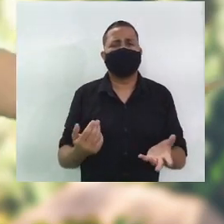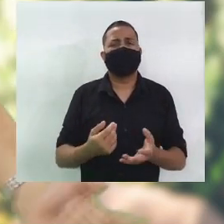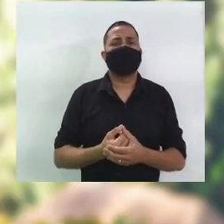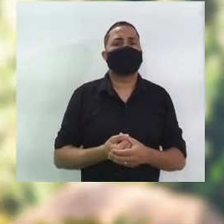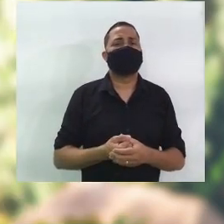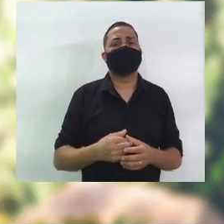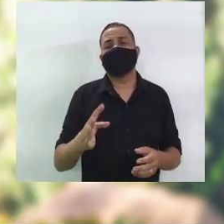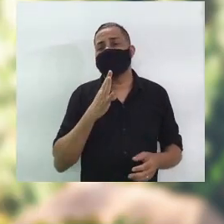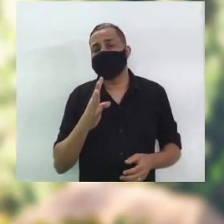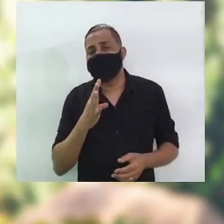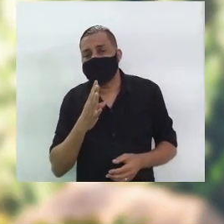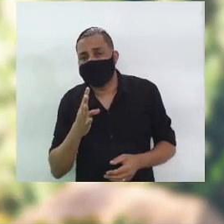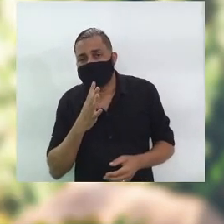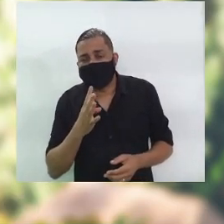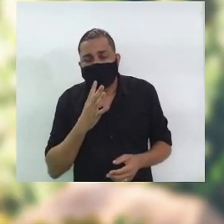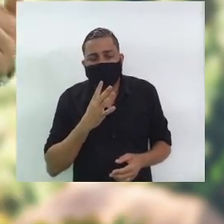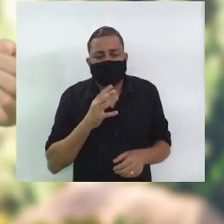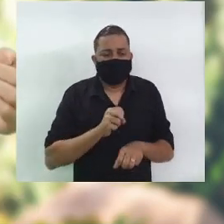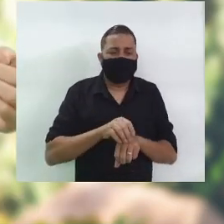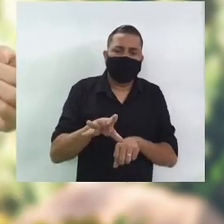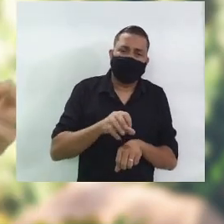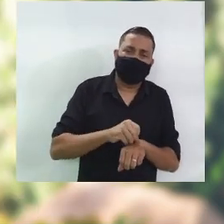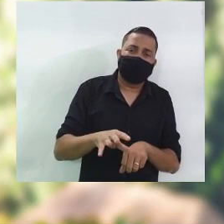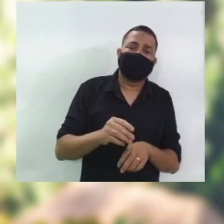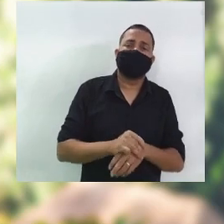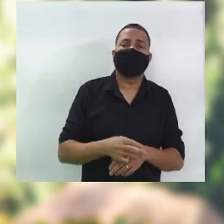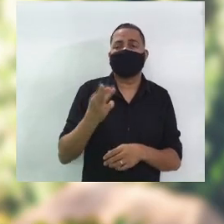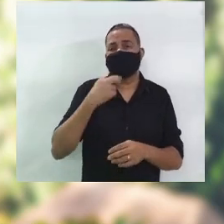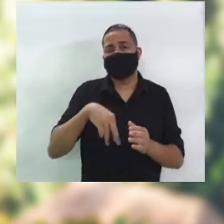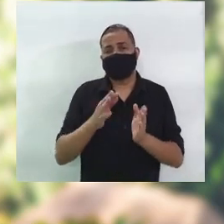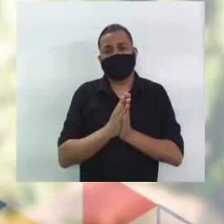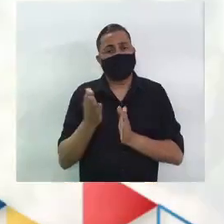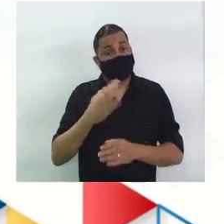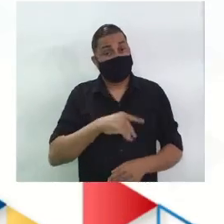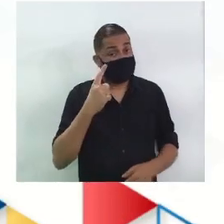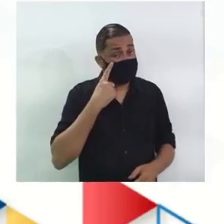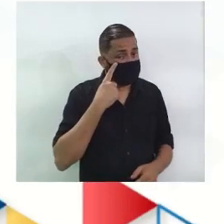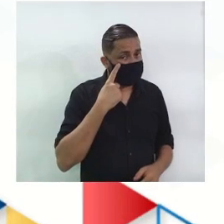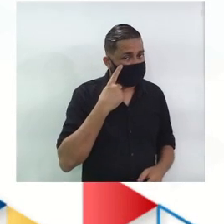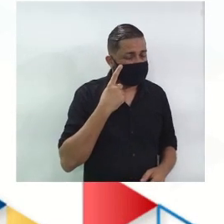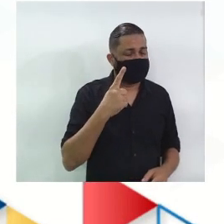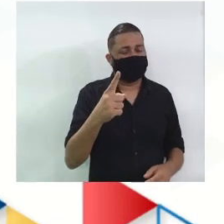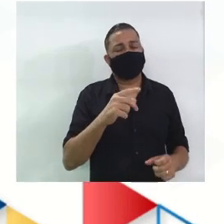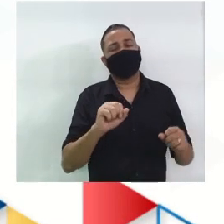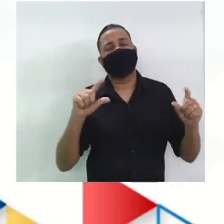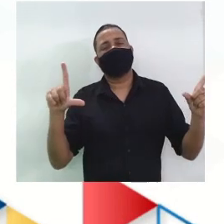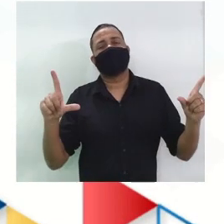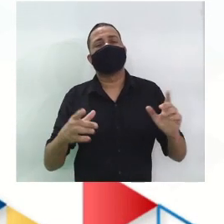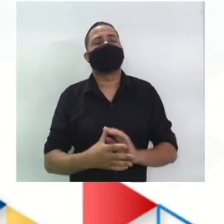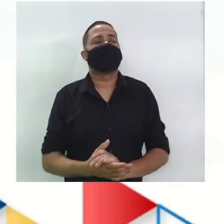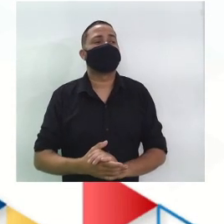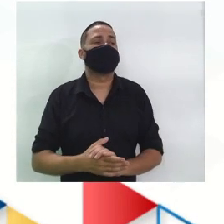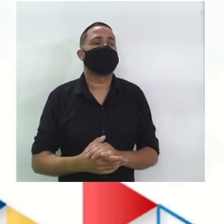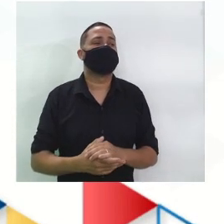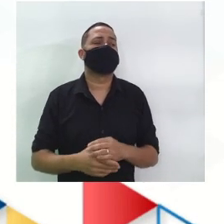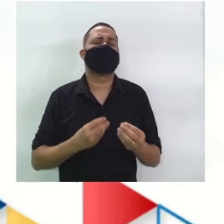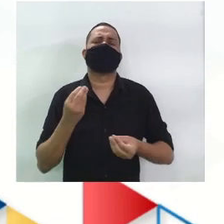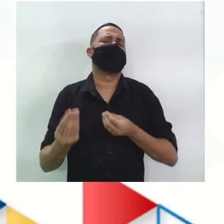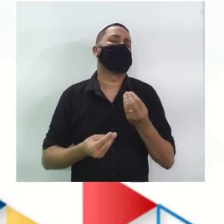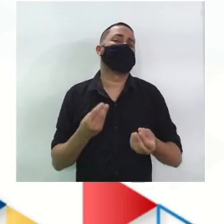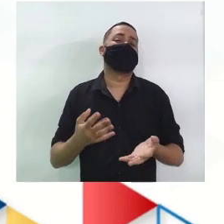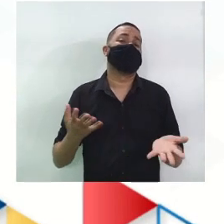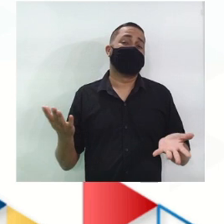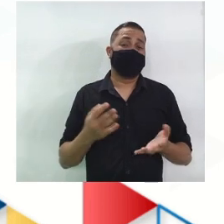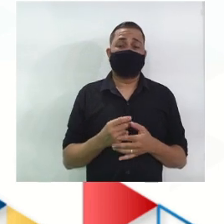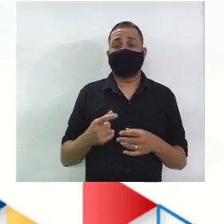o conhecimento, a transmissão religiosa? Vamos ver? Acompanhe comigo na tela. Como segue uma